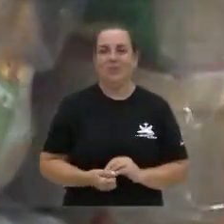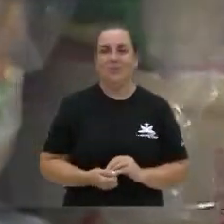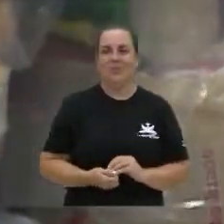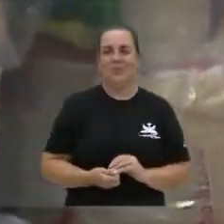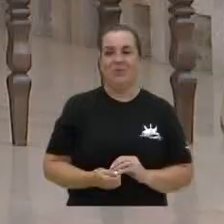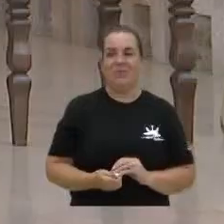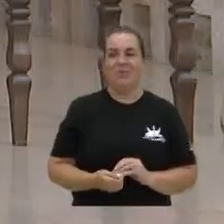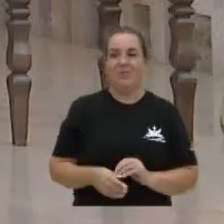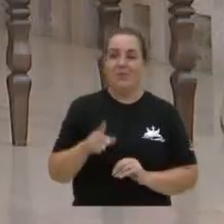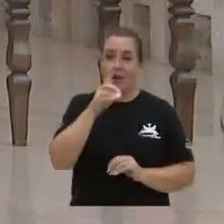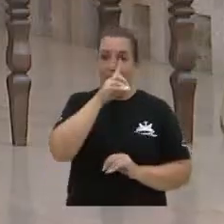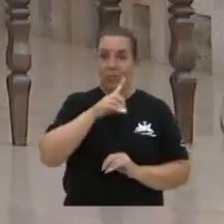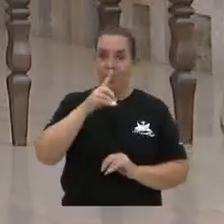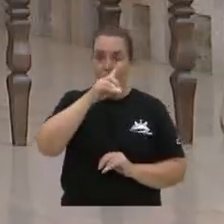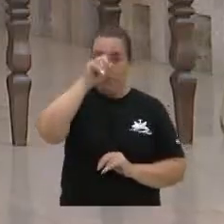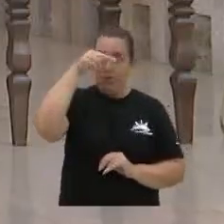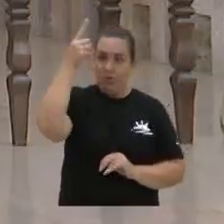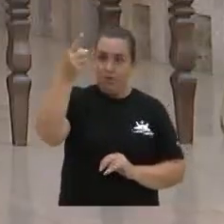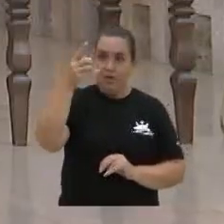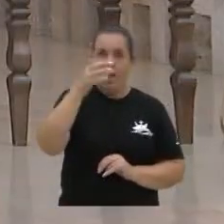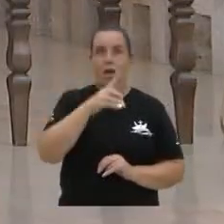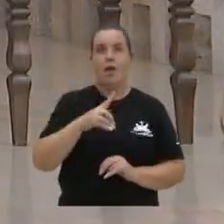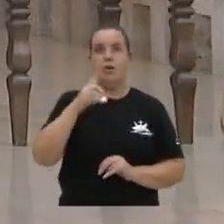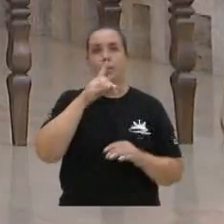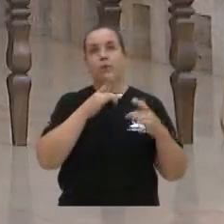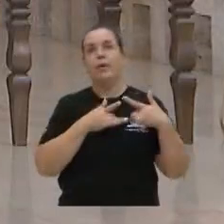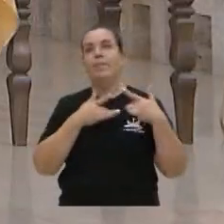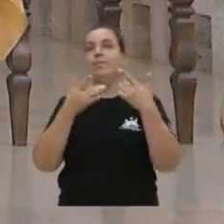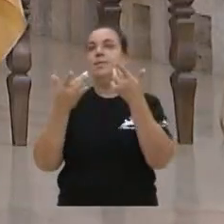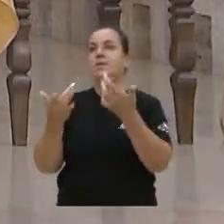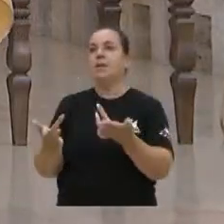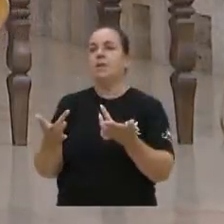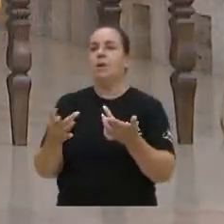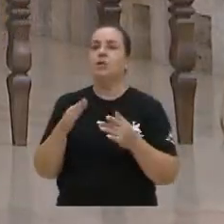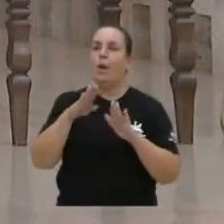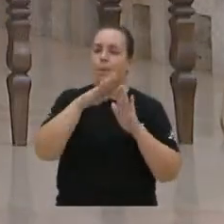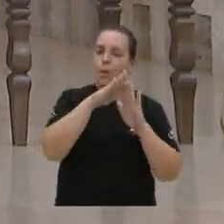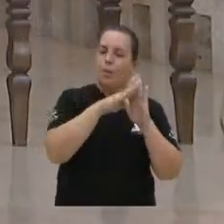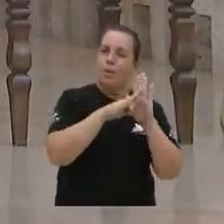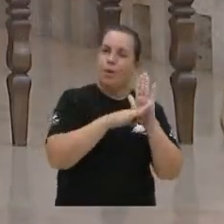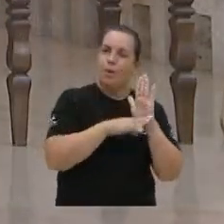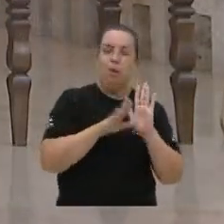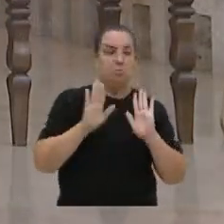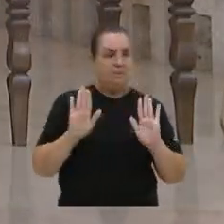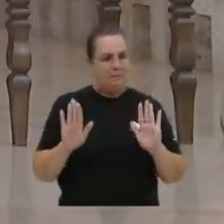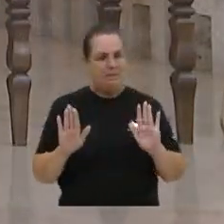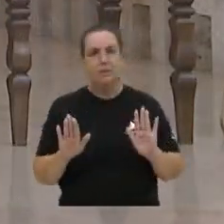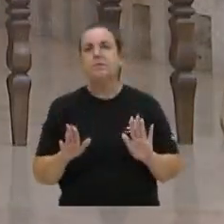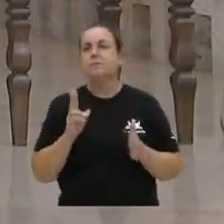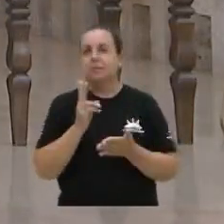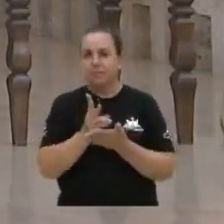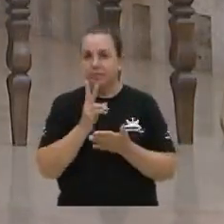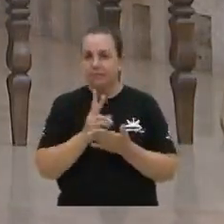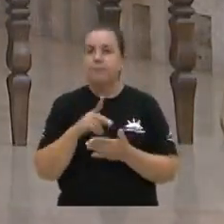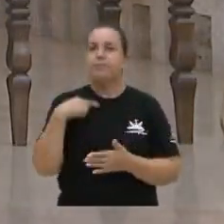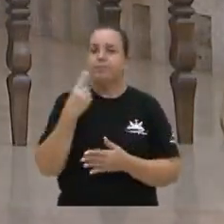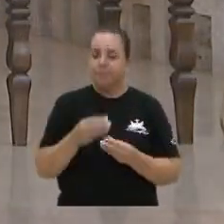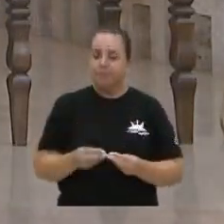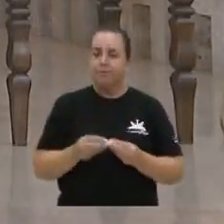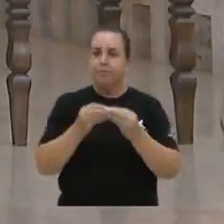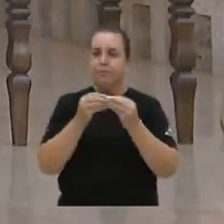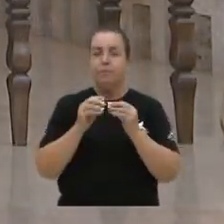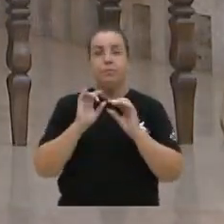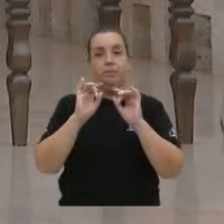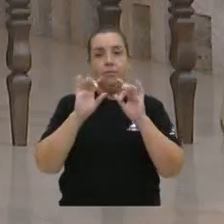doações. Domingo que vem é Domingo da Misericórdia. E a programação, Padre? Como sempre, a nossa missa, como